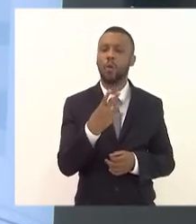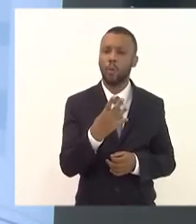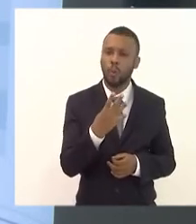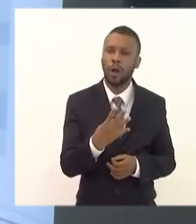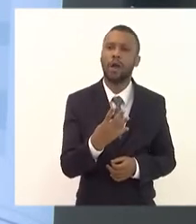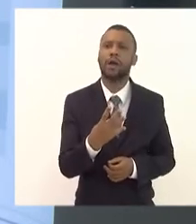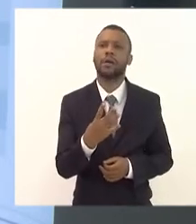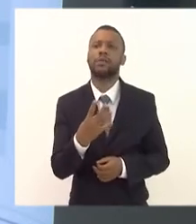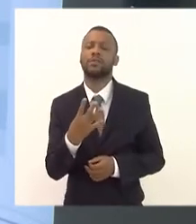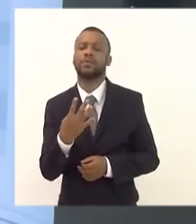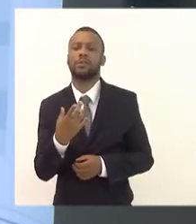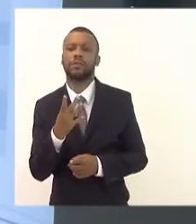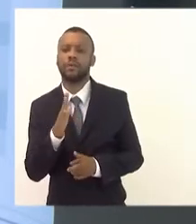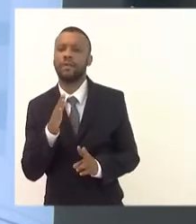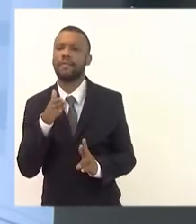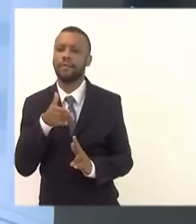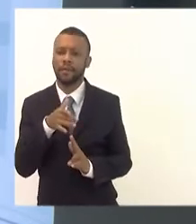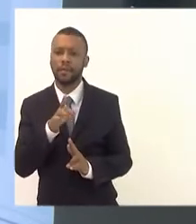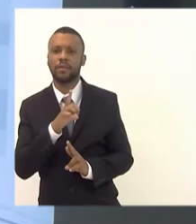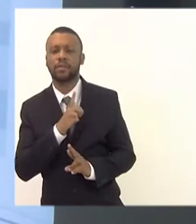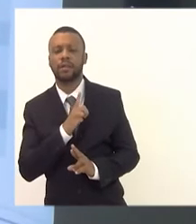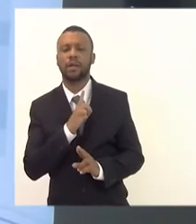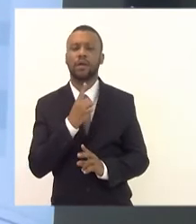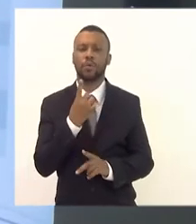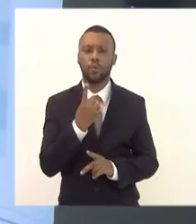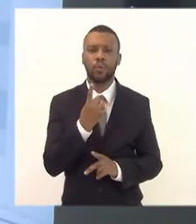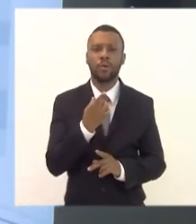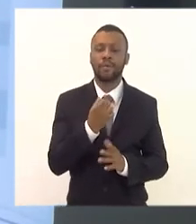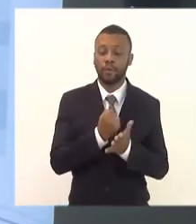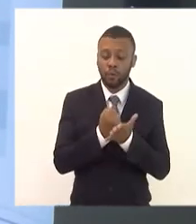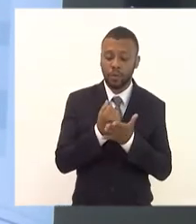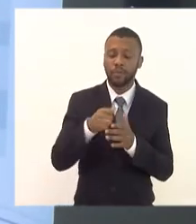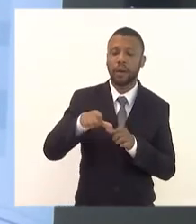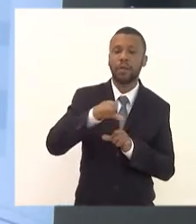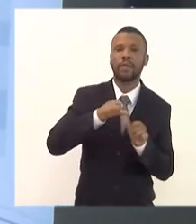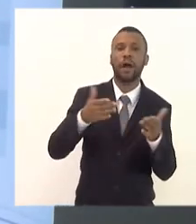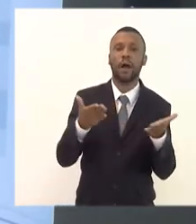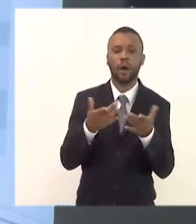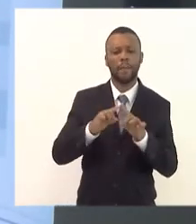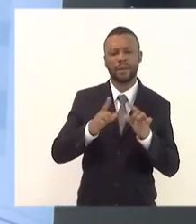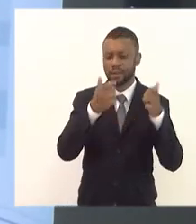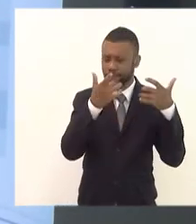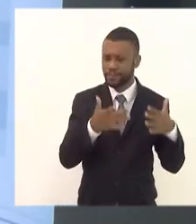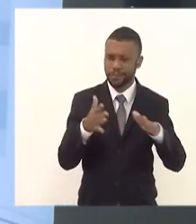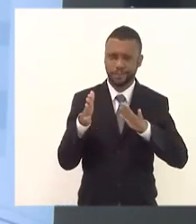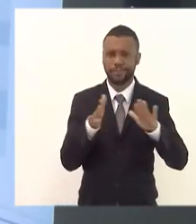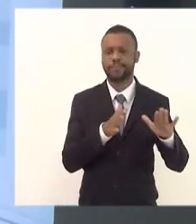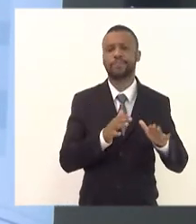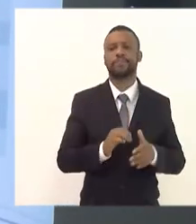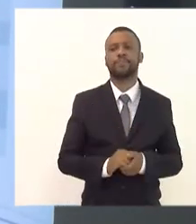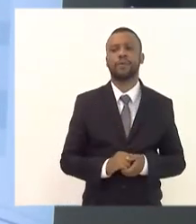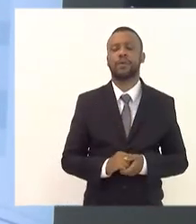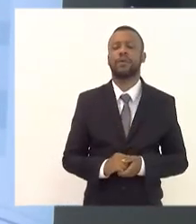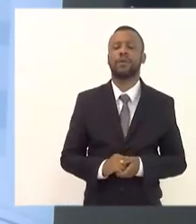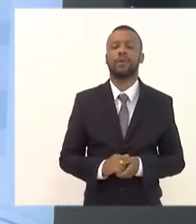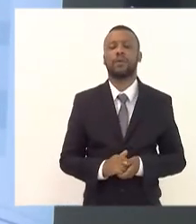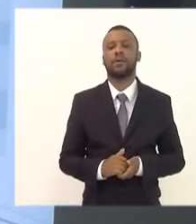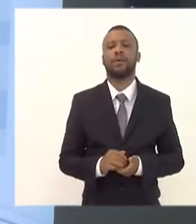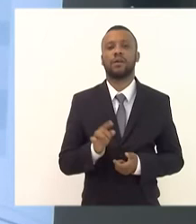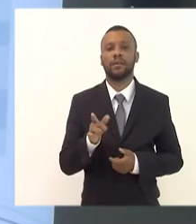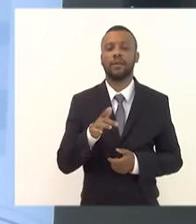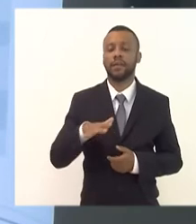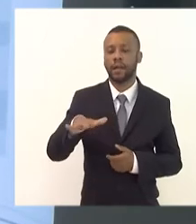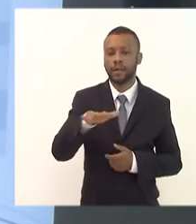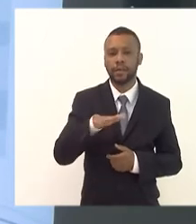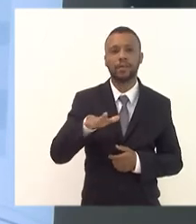RH4. Não, eu tô vendo se foi esse também que foi. É porque tem um que foi renovado agora, não, mas eu acho que já falei. Foi esse da região Serrana, dos municípios